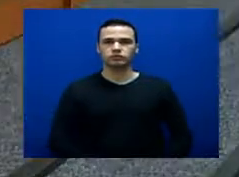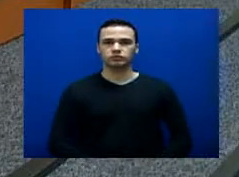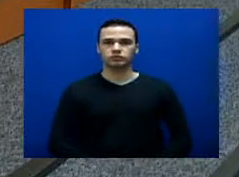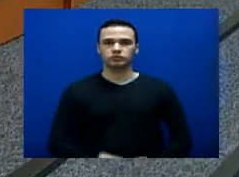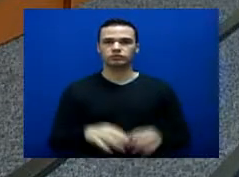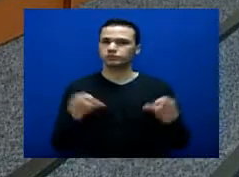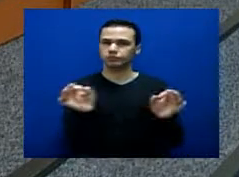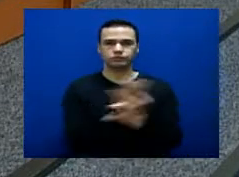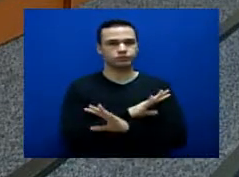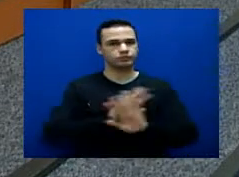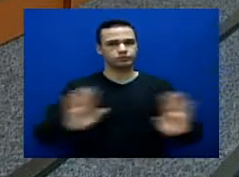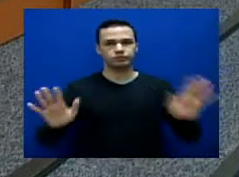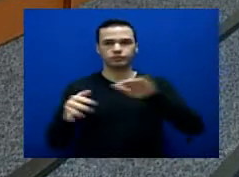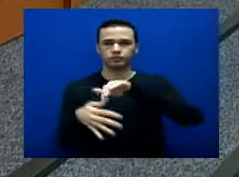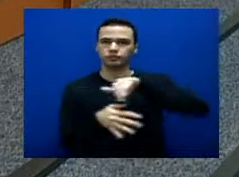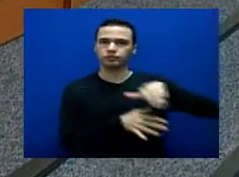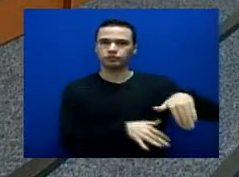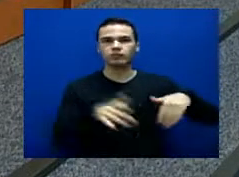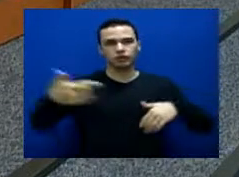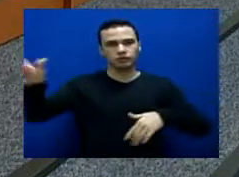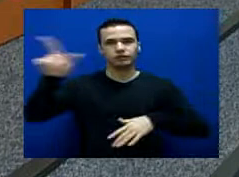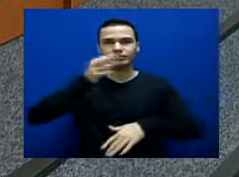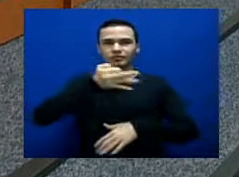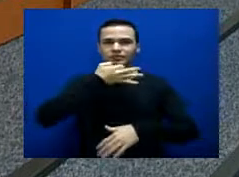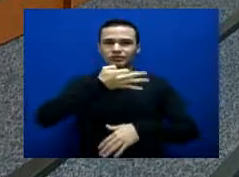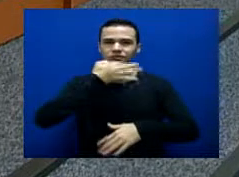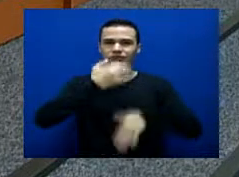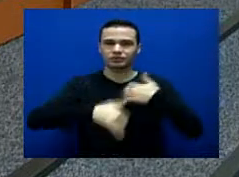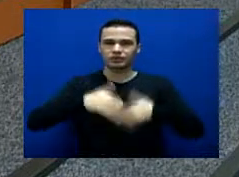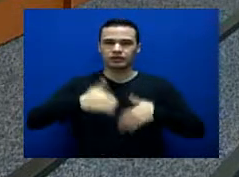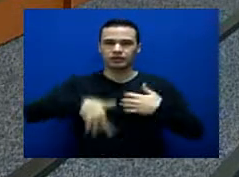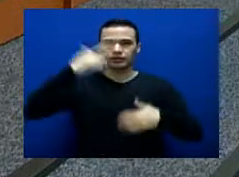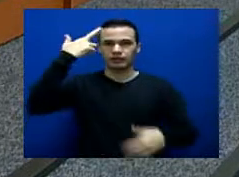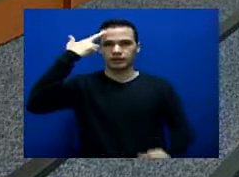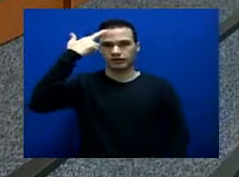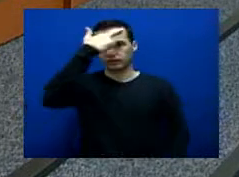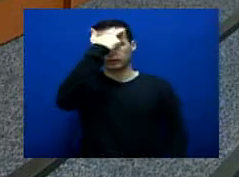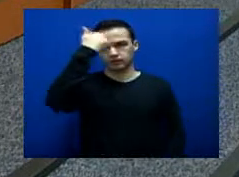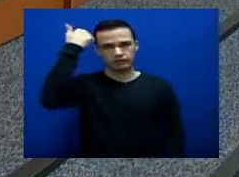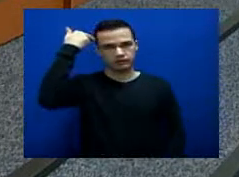hein? Senhor presidente, são esses os votos verbais. Mais algum vereador tem verbal? Vereador Rafael Militão.